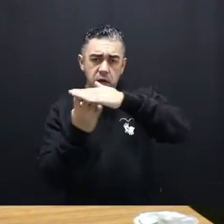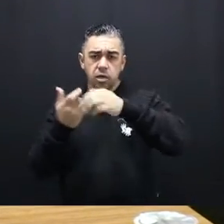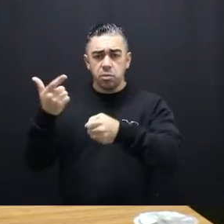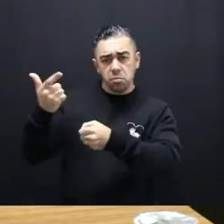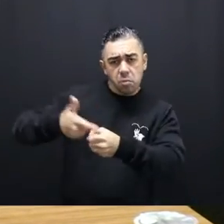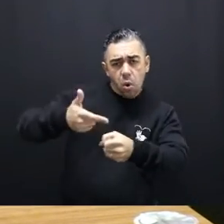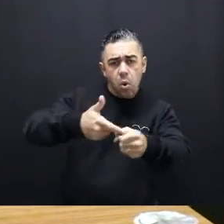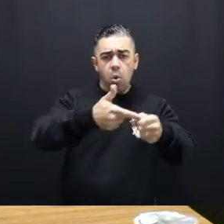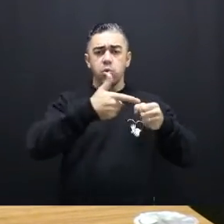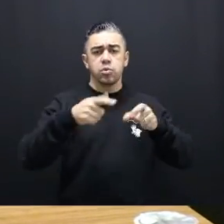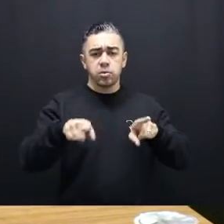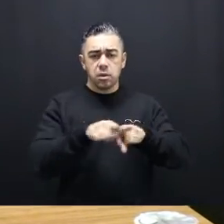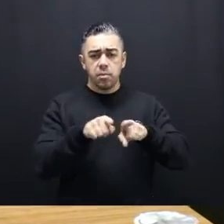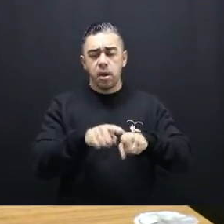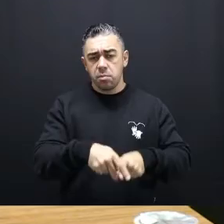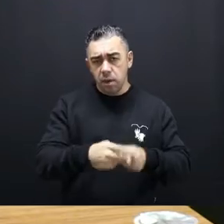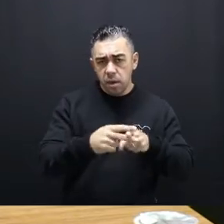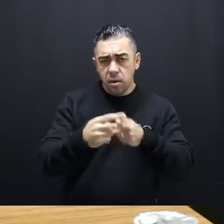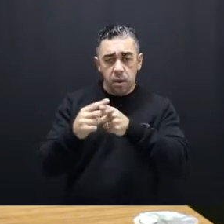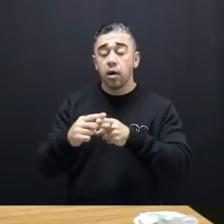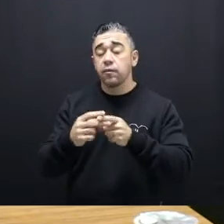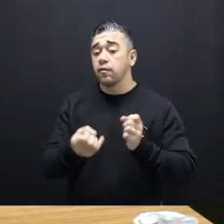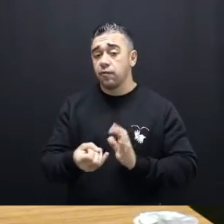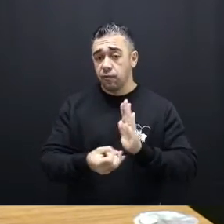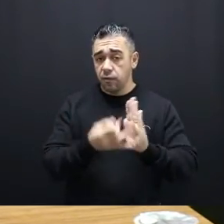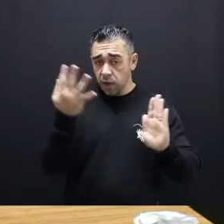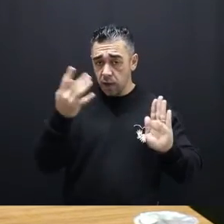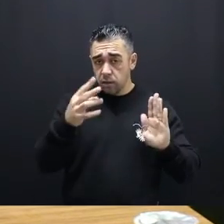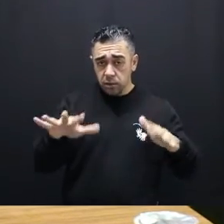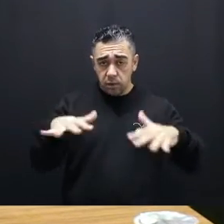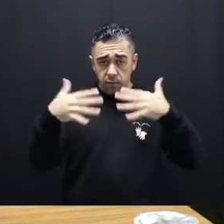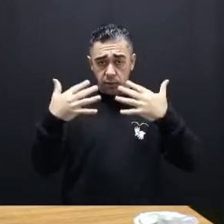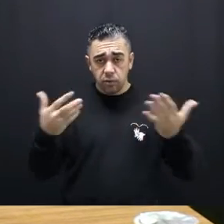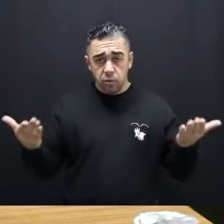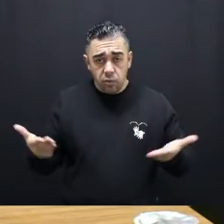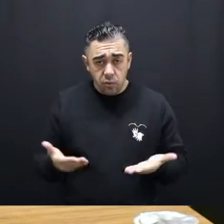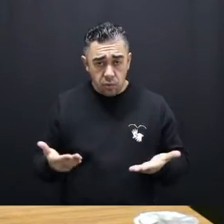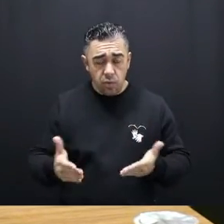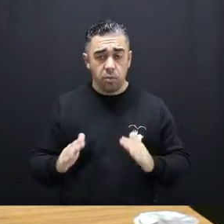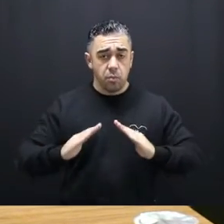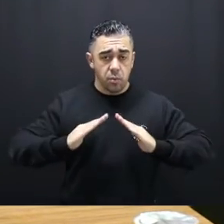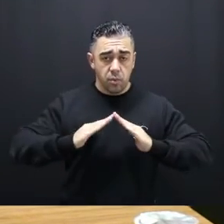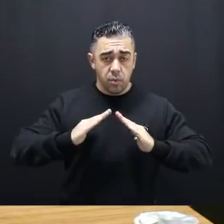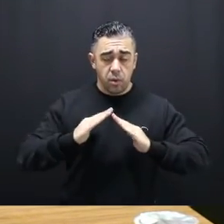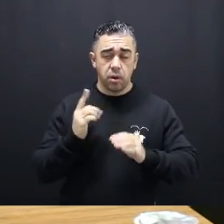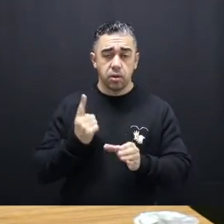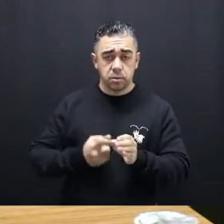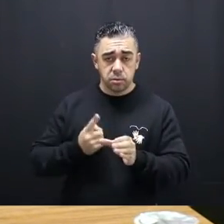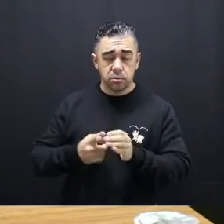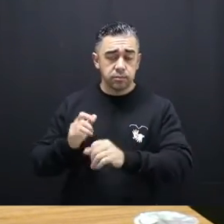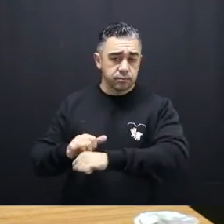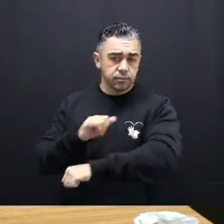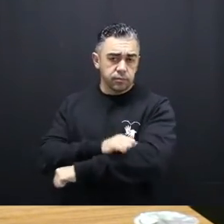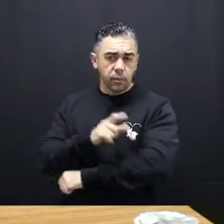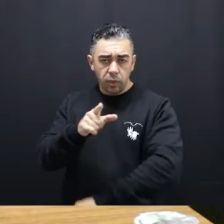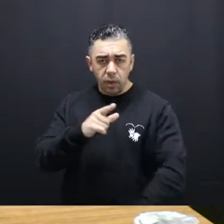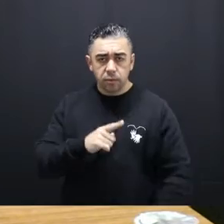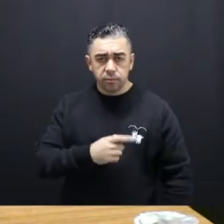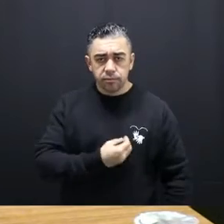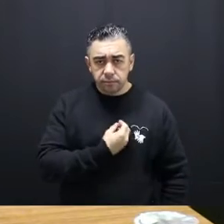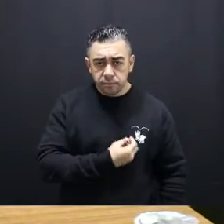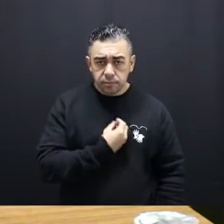mecânicas tenho certeza que muitas pessoas que estão acompanhando a sessão a moradores de São José dos Pinhais tem a sua vida